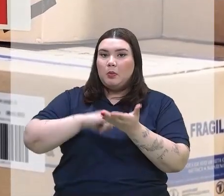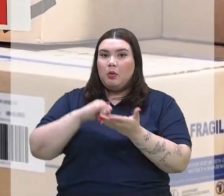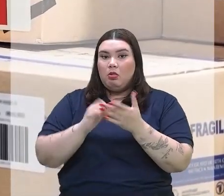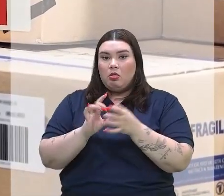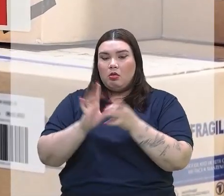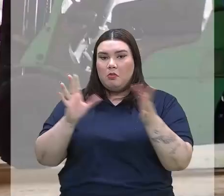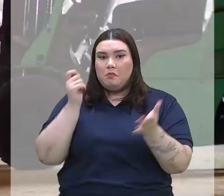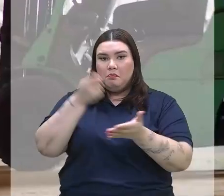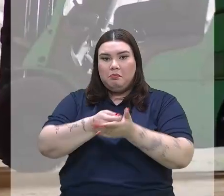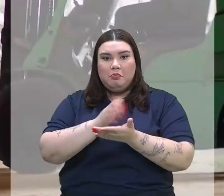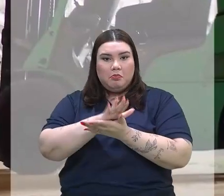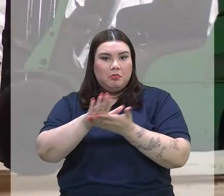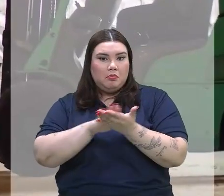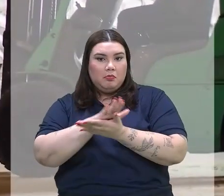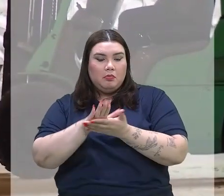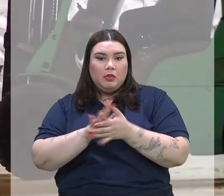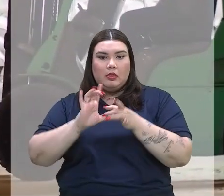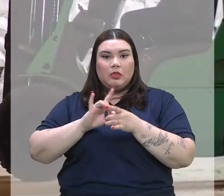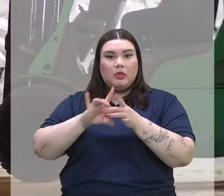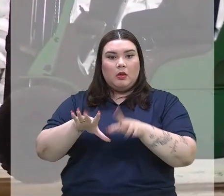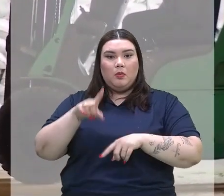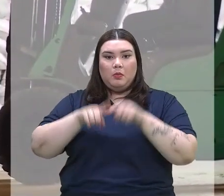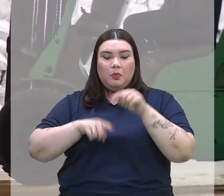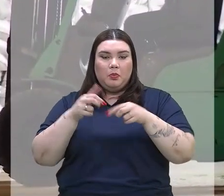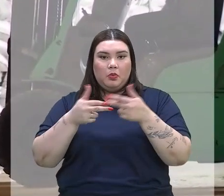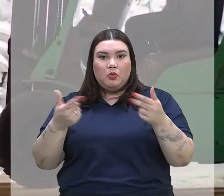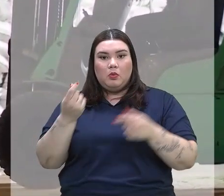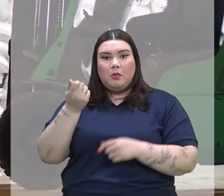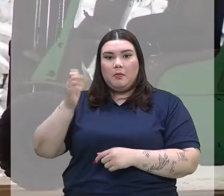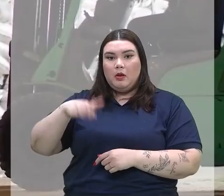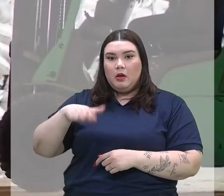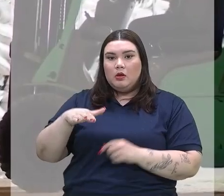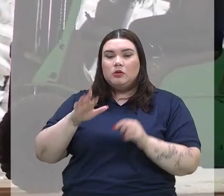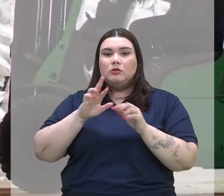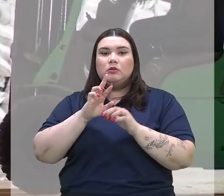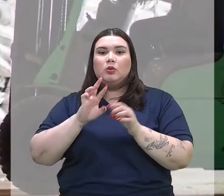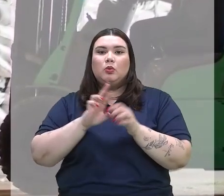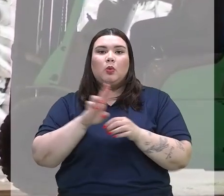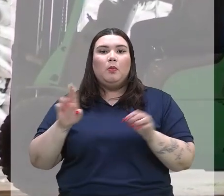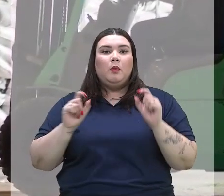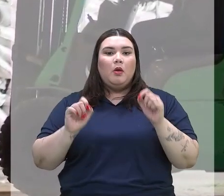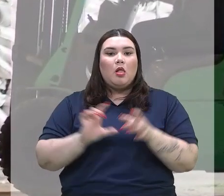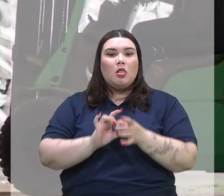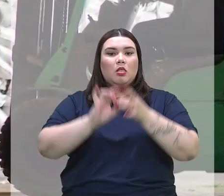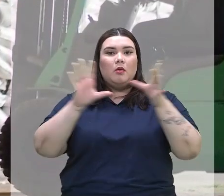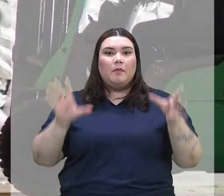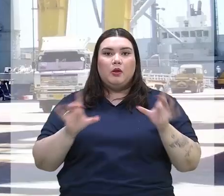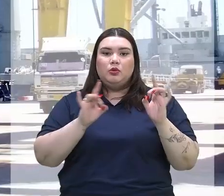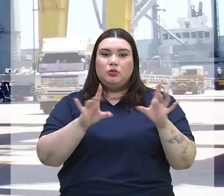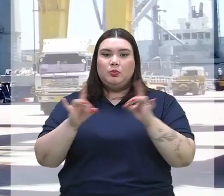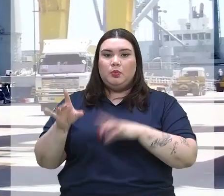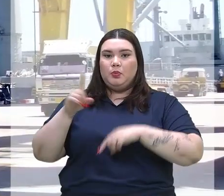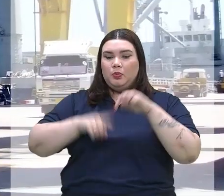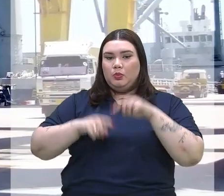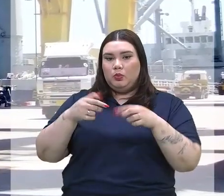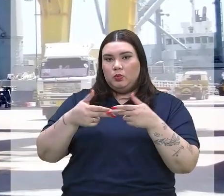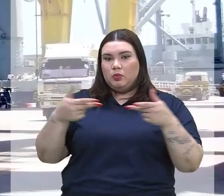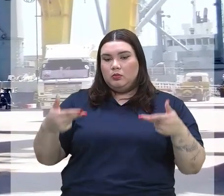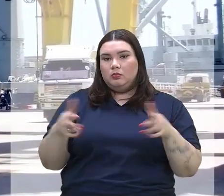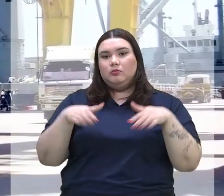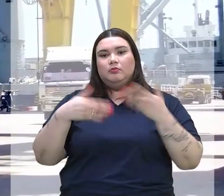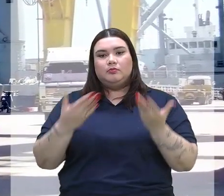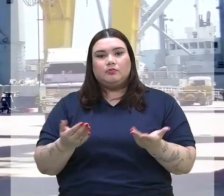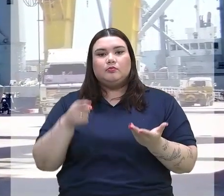liberadas de alguma forma e deixando os produtos mais baratos, se chama liberalização comercial. E é isso que